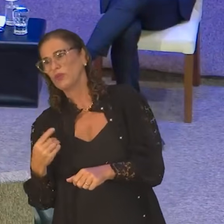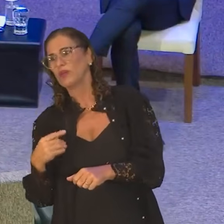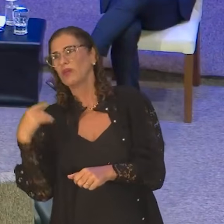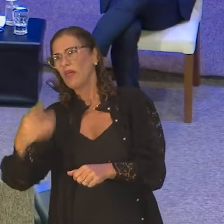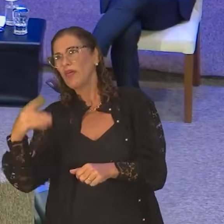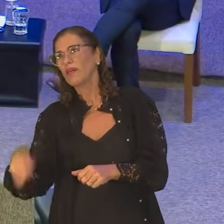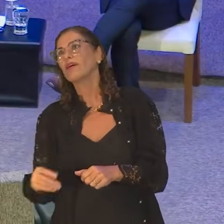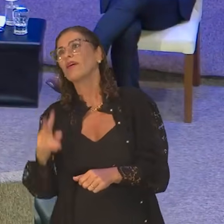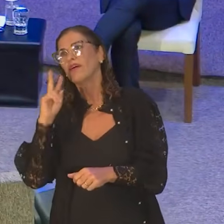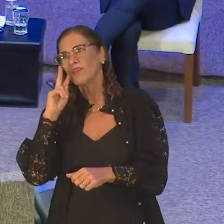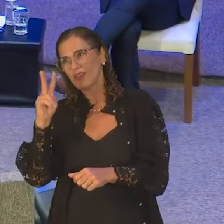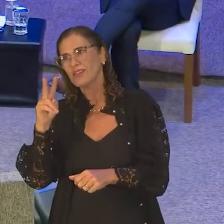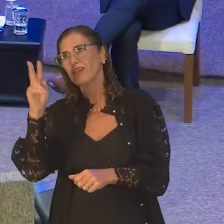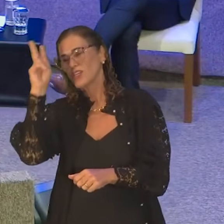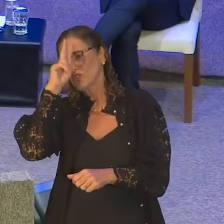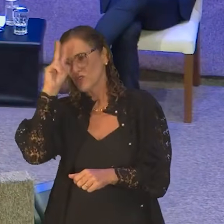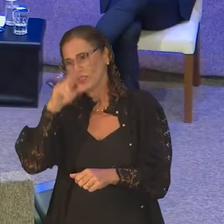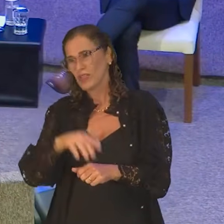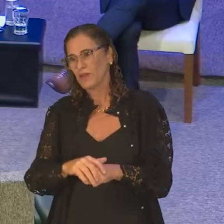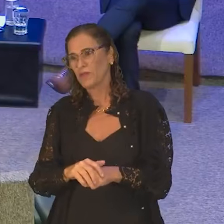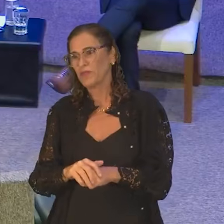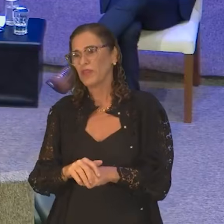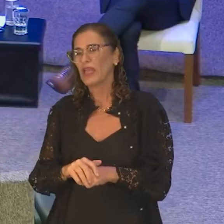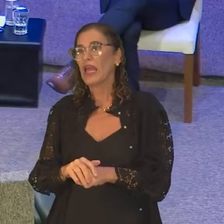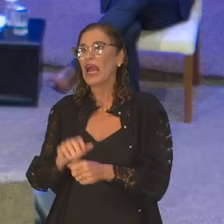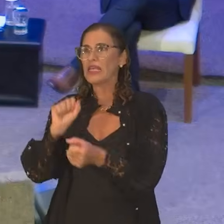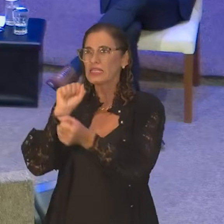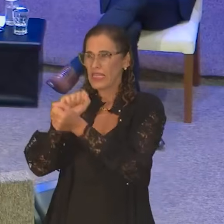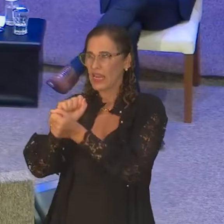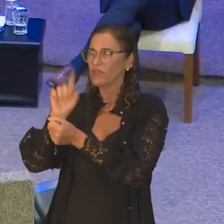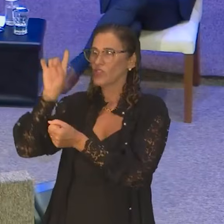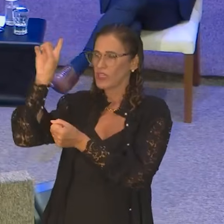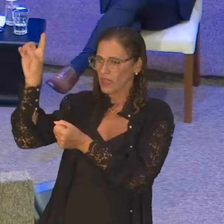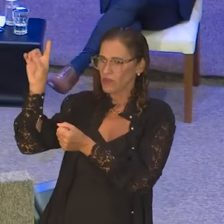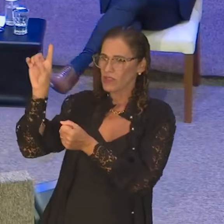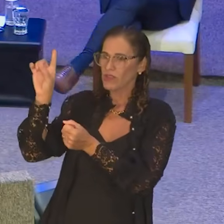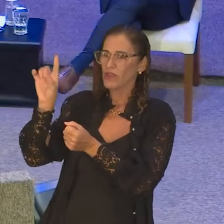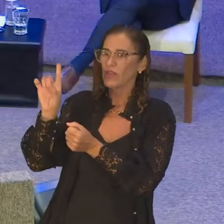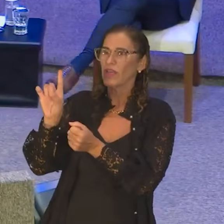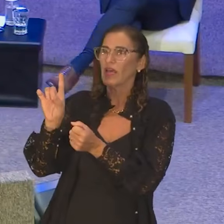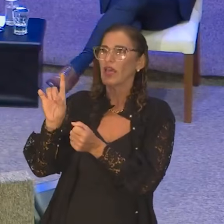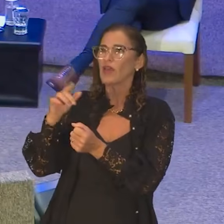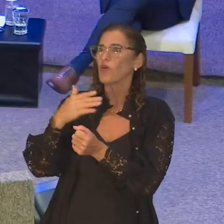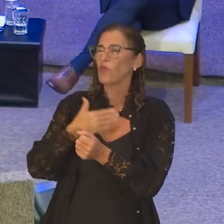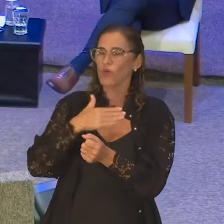e as histórias vai ver aqui. Abdullah, escravo de Deus, e Abdullah, porque eu não sou mais um